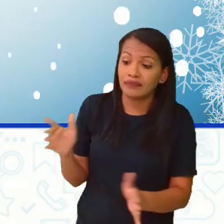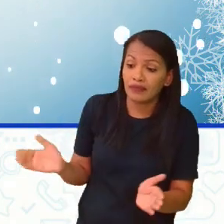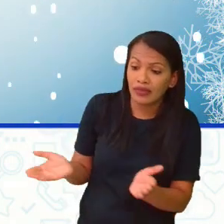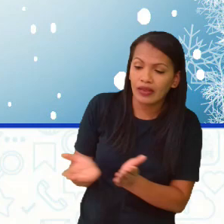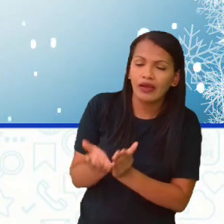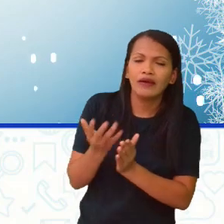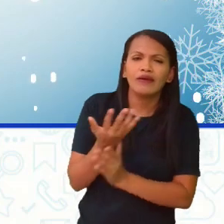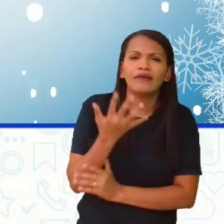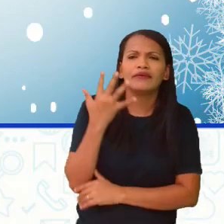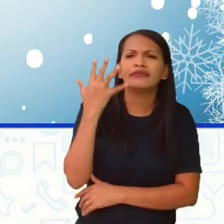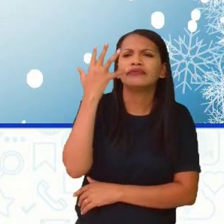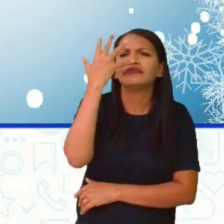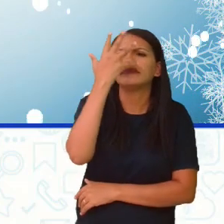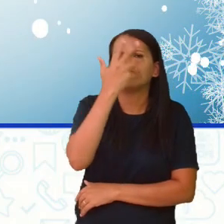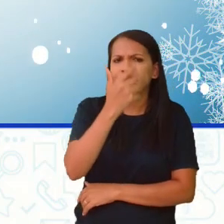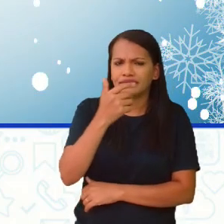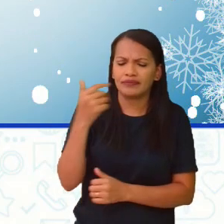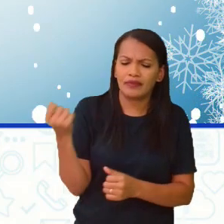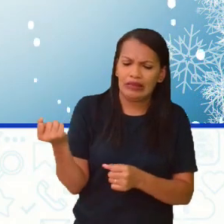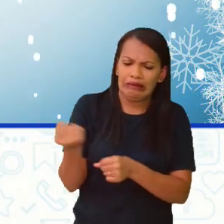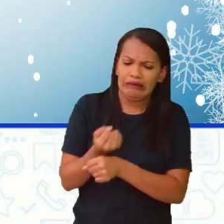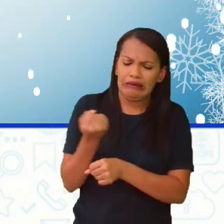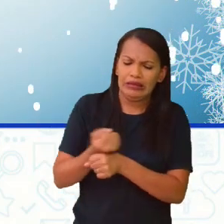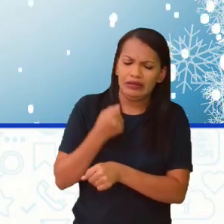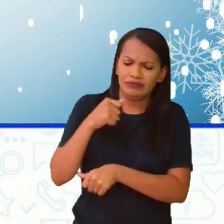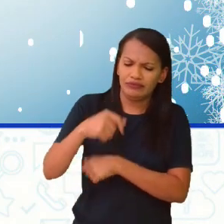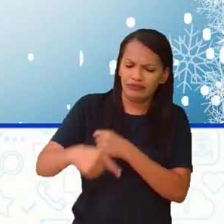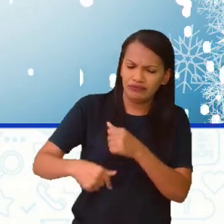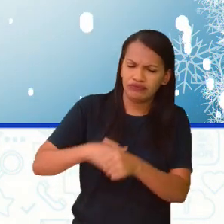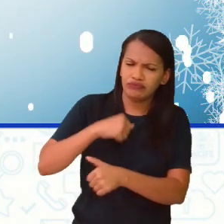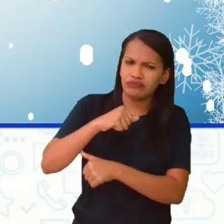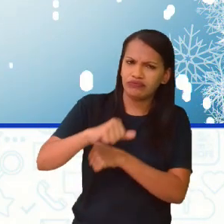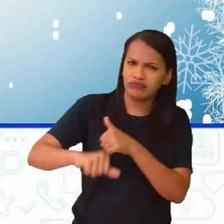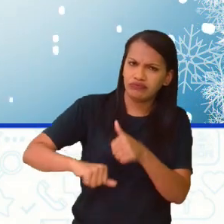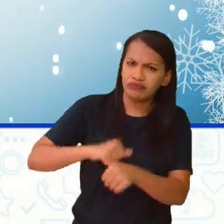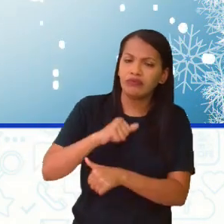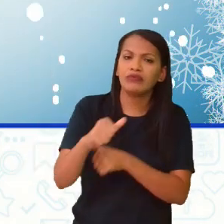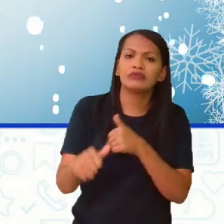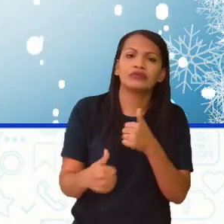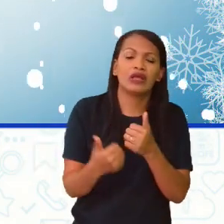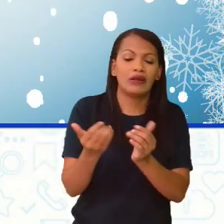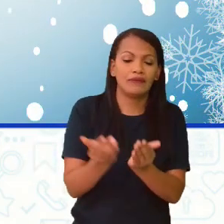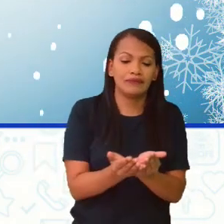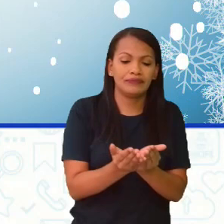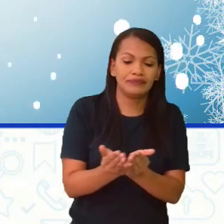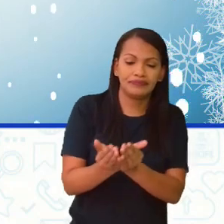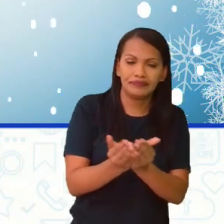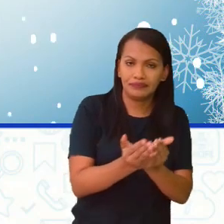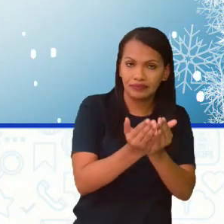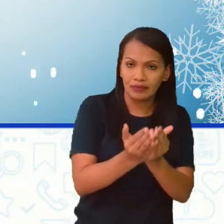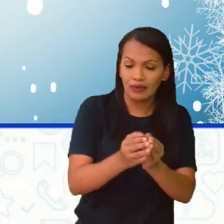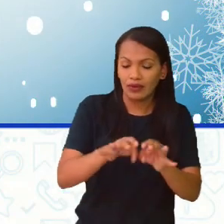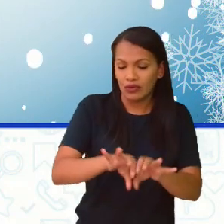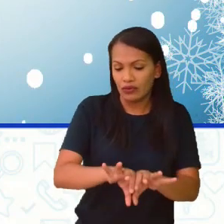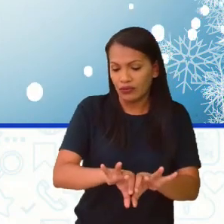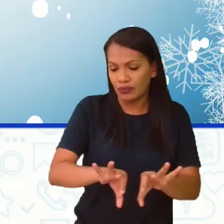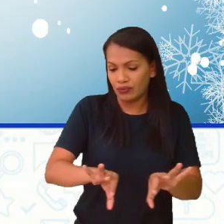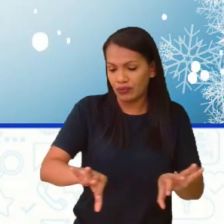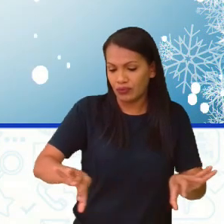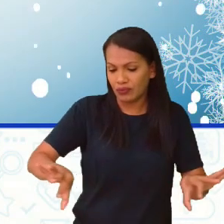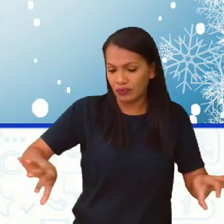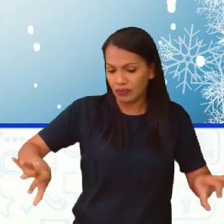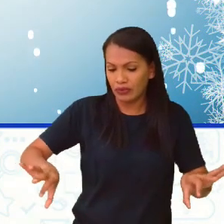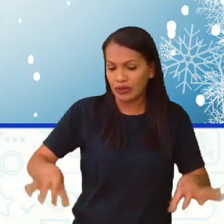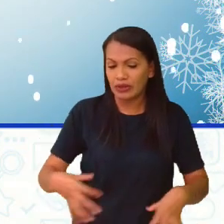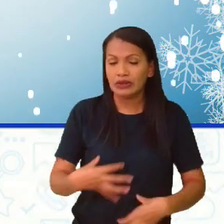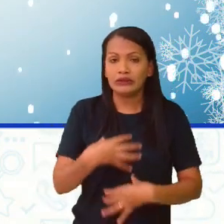linda árvore seria transformada em mastro. Quando foram iniciados os trabalhos para transformá-la num comprido mastro, ela não